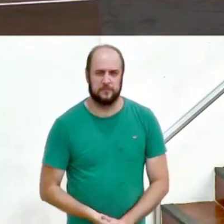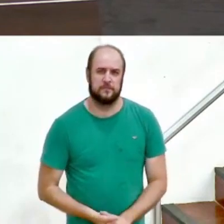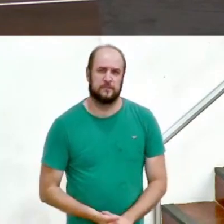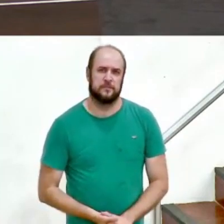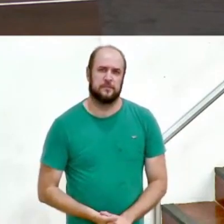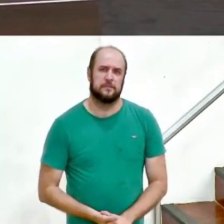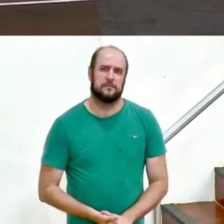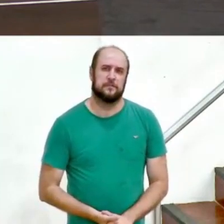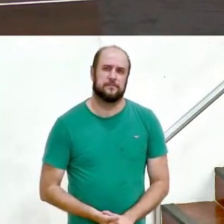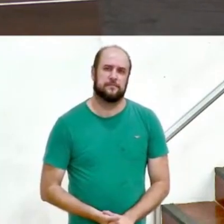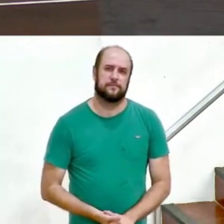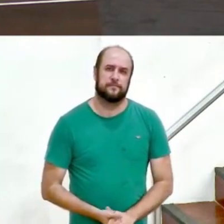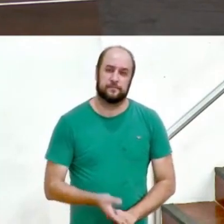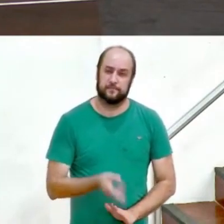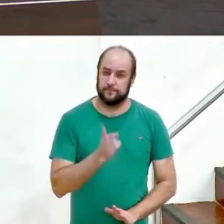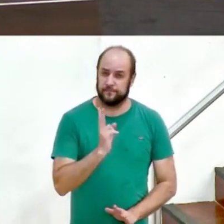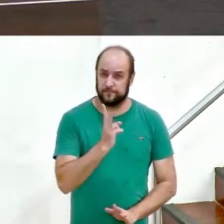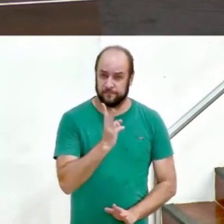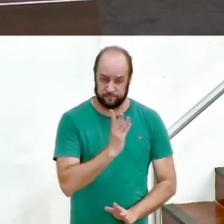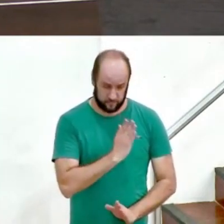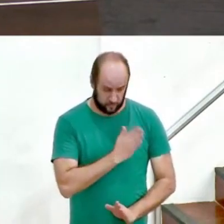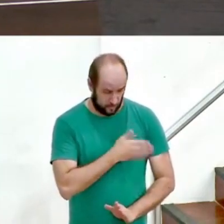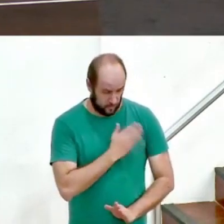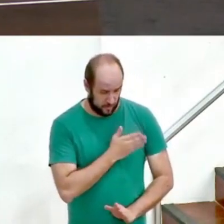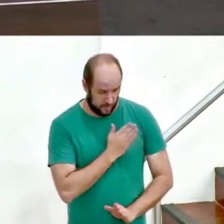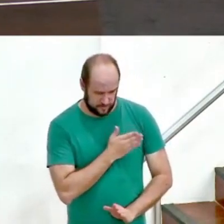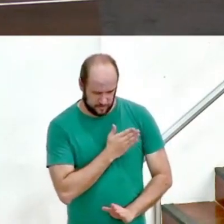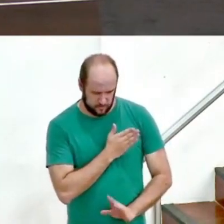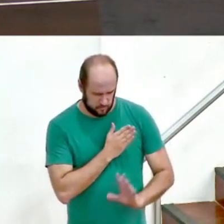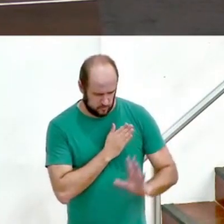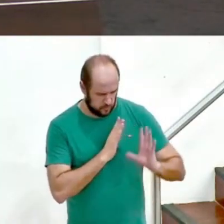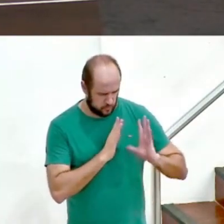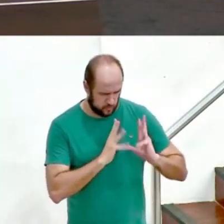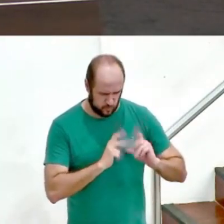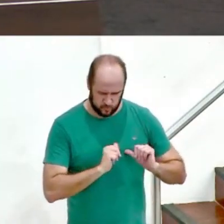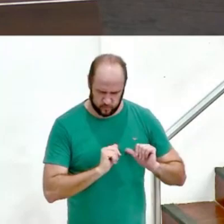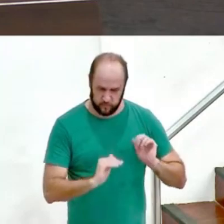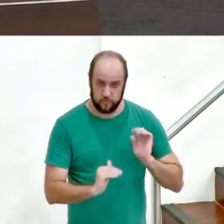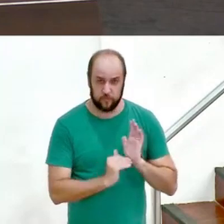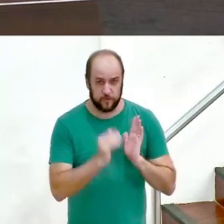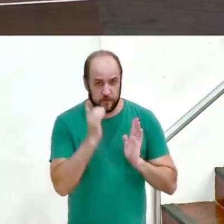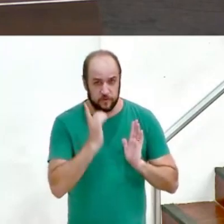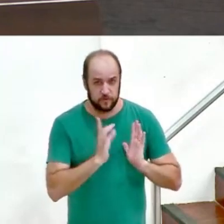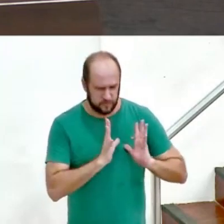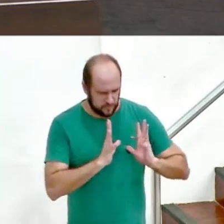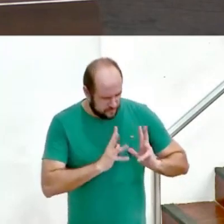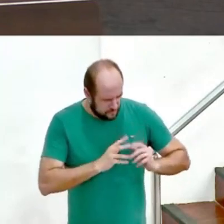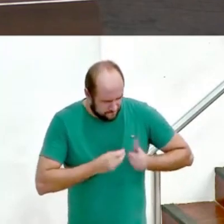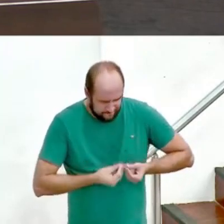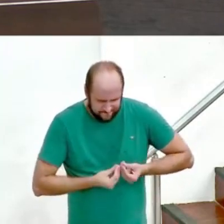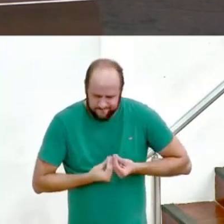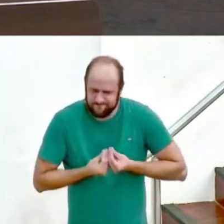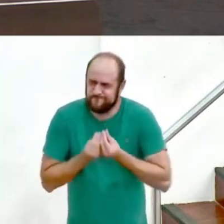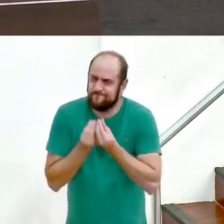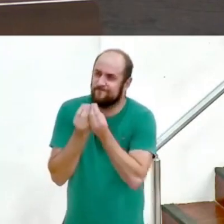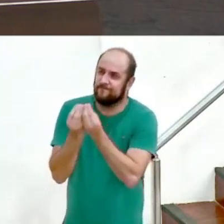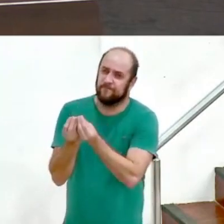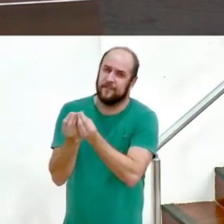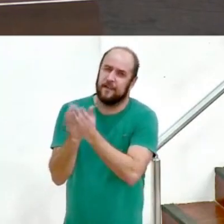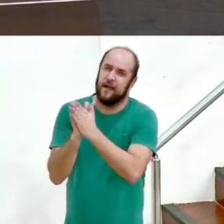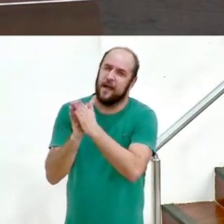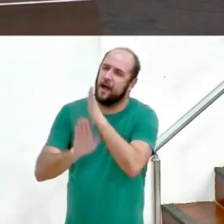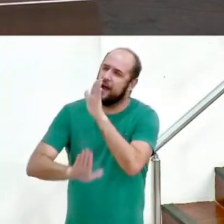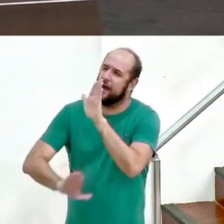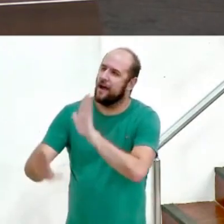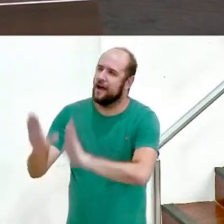Mas que você sempre avalie o seu coração e entregue no final do dia, secretamente, a sua adoração,